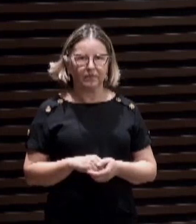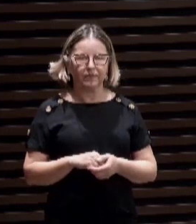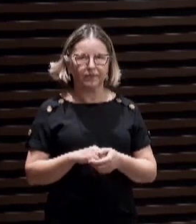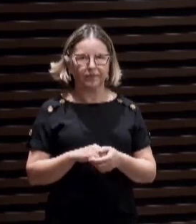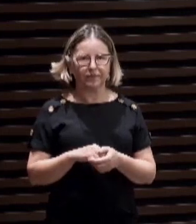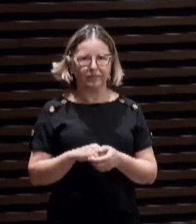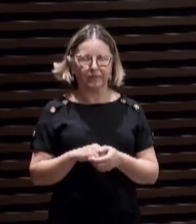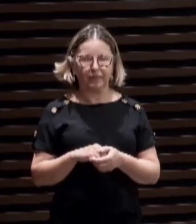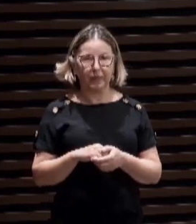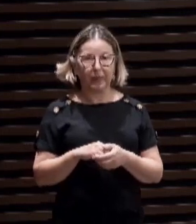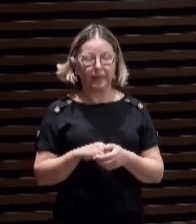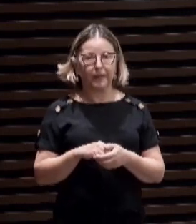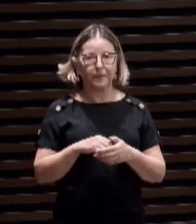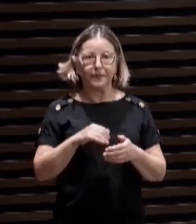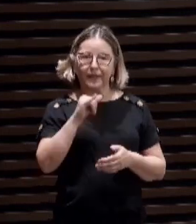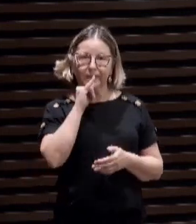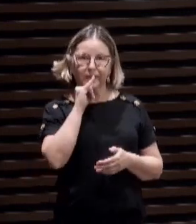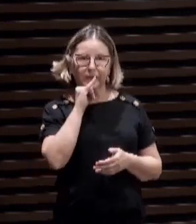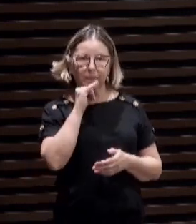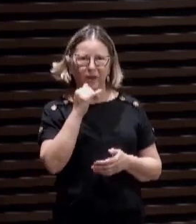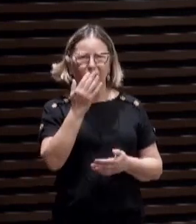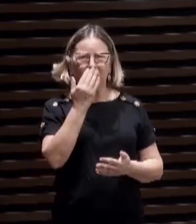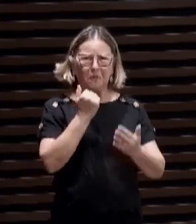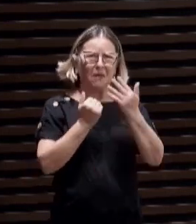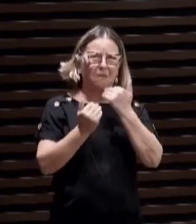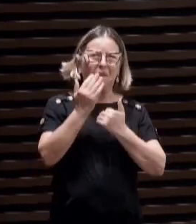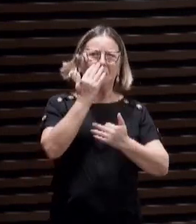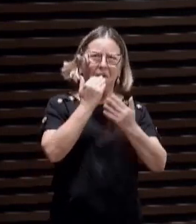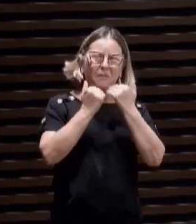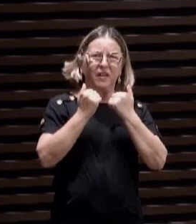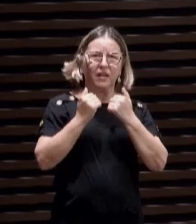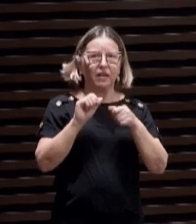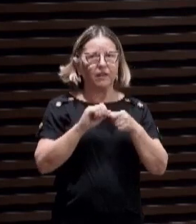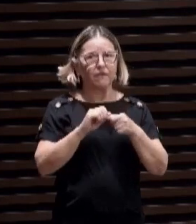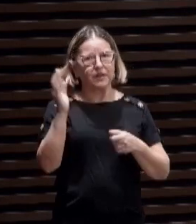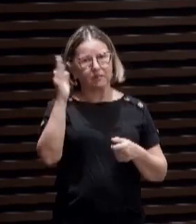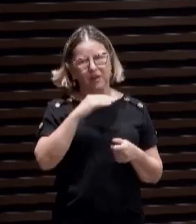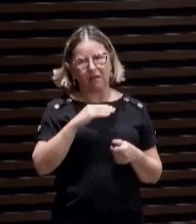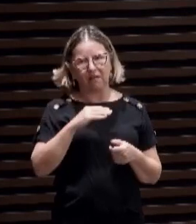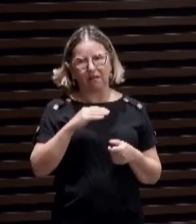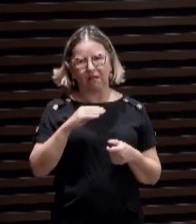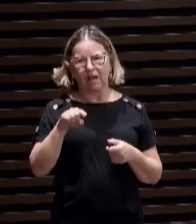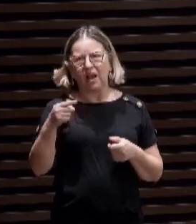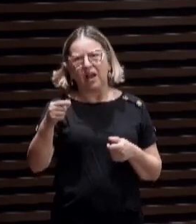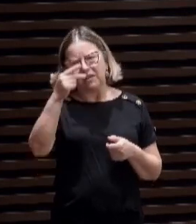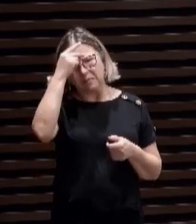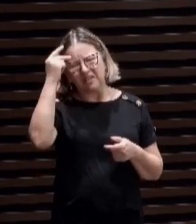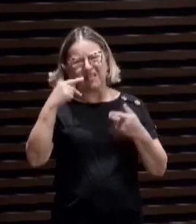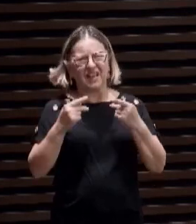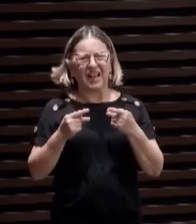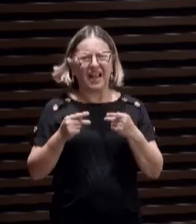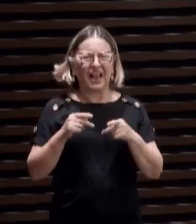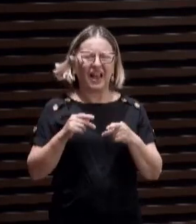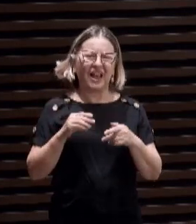bem, comer demais faz mal, então eu vou me cuidar. Eu não vou dizer, não, depende. Às vezes nós